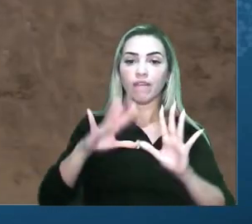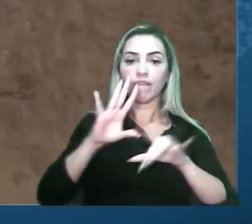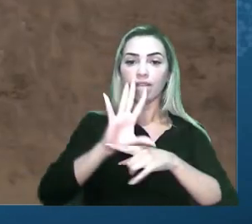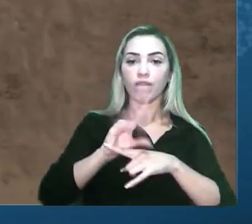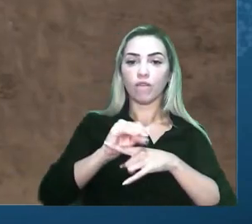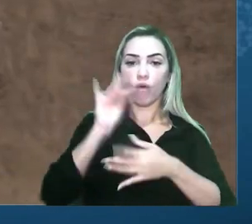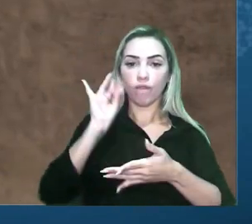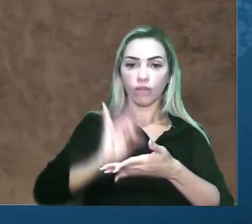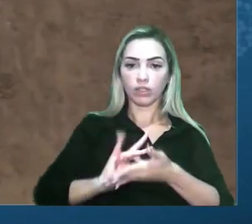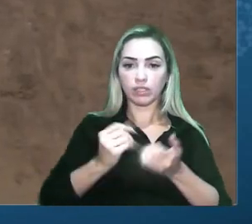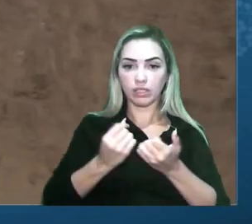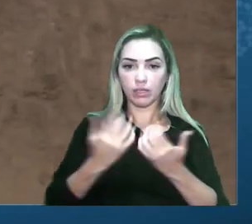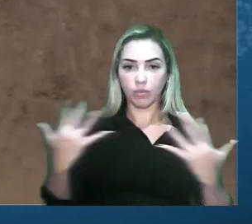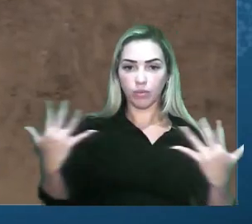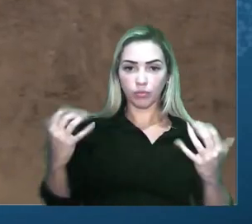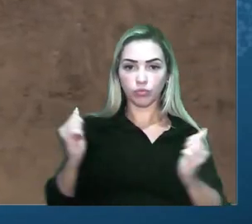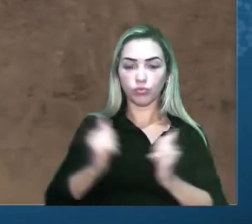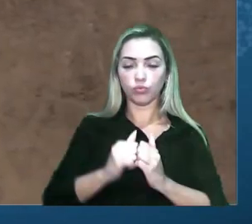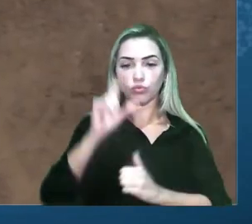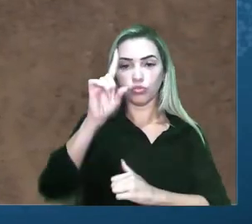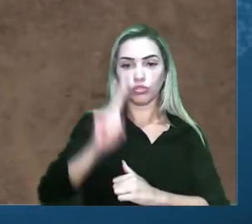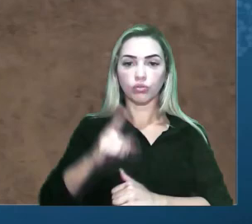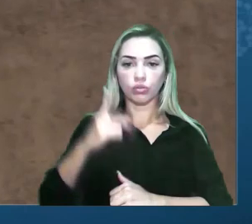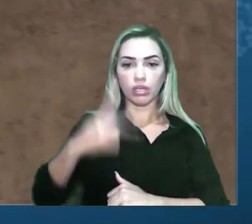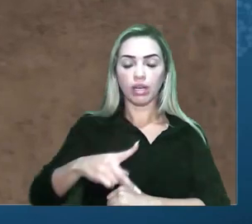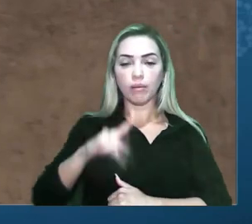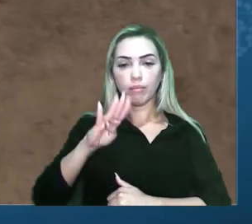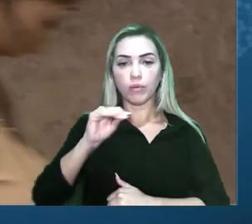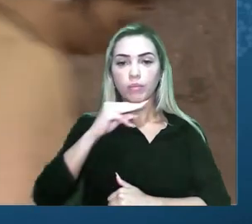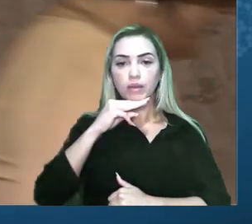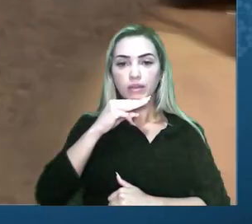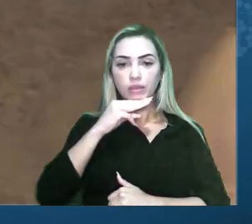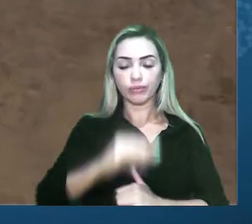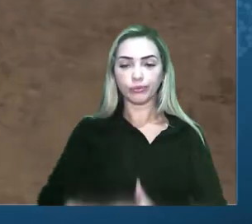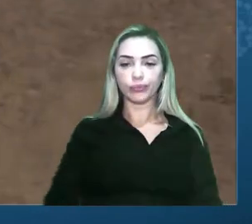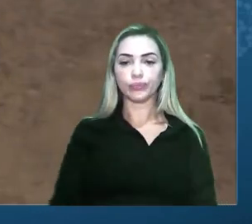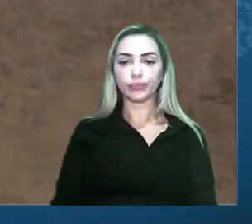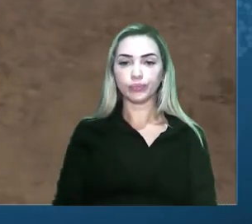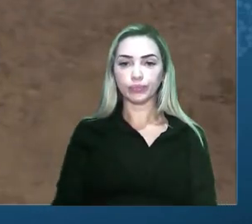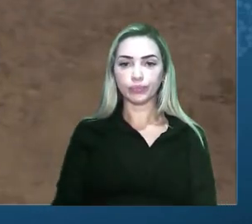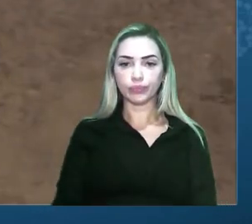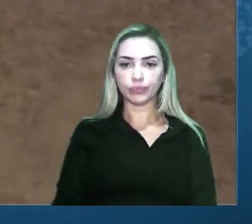foto com a diretoria de Bill Manguinhos, por favor.